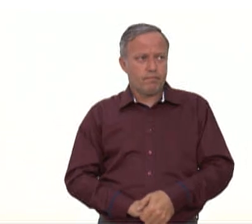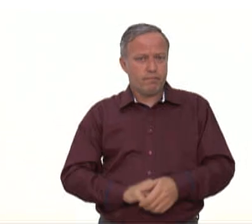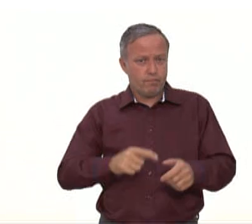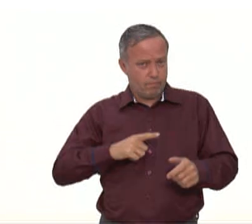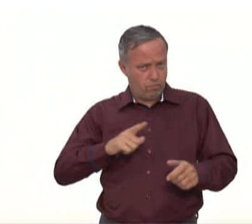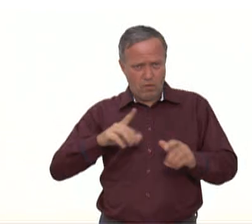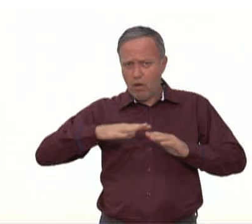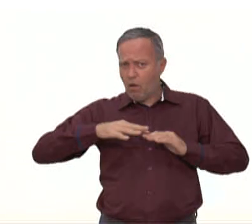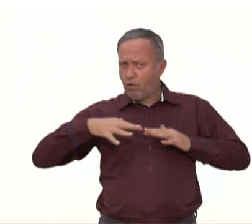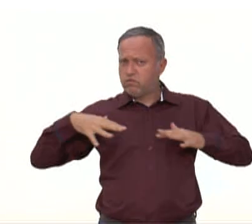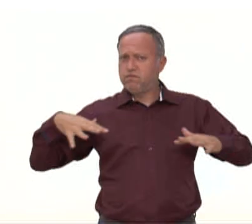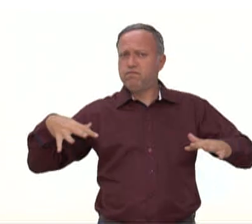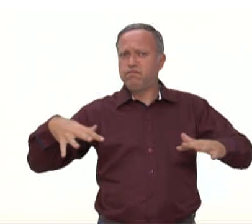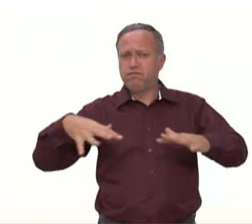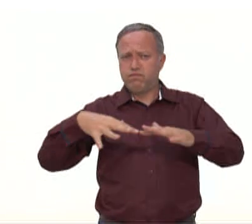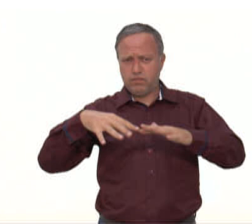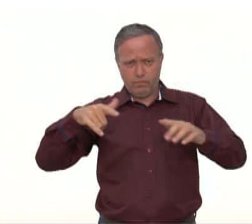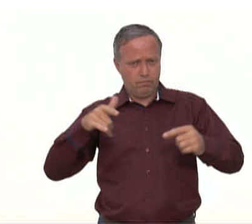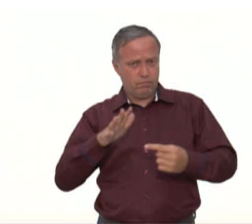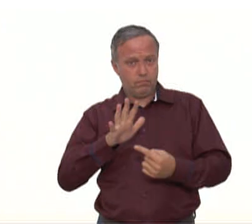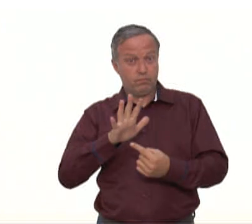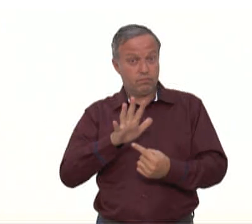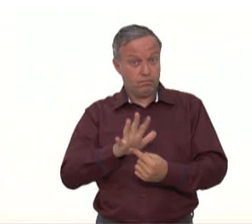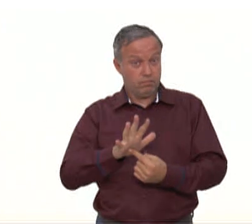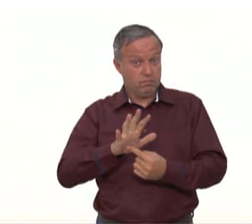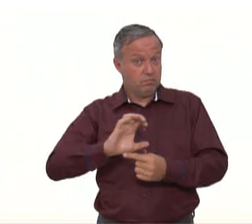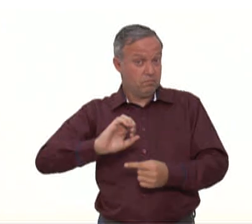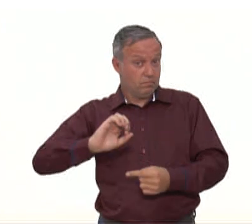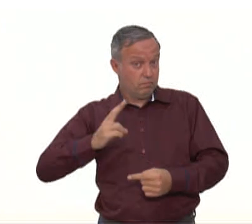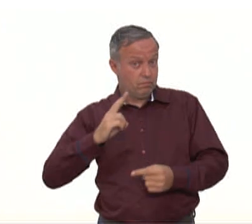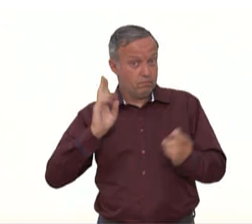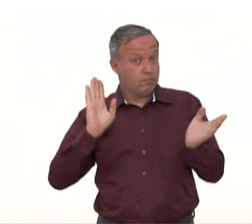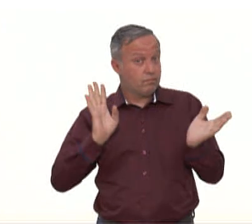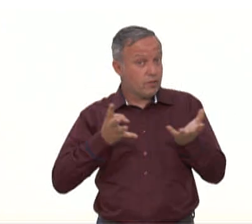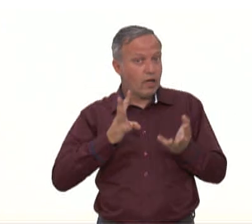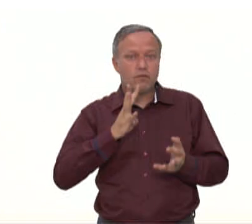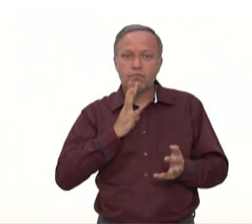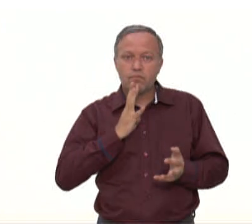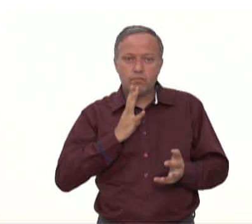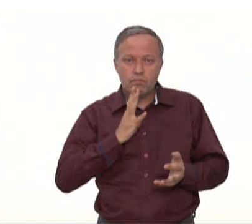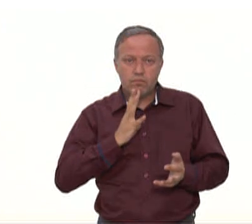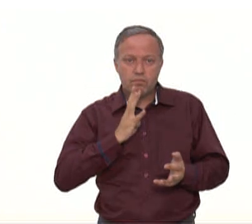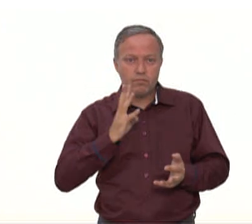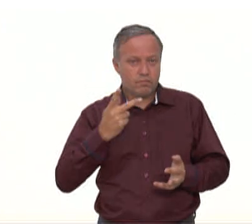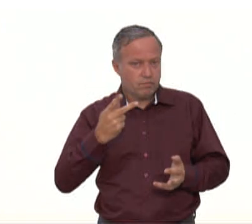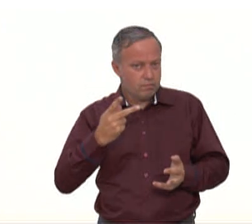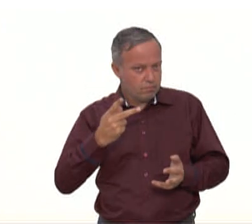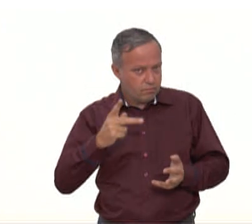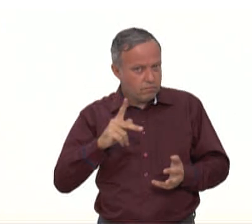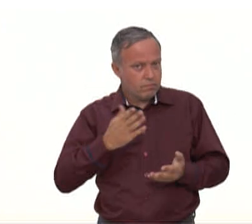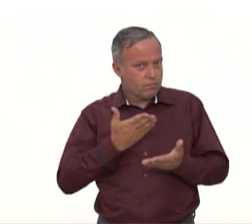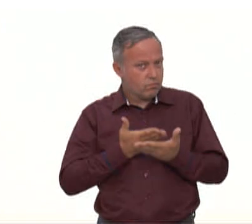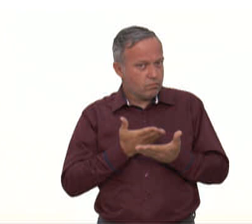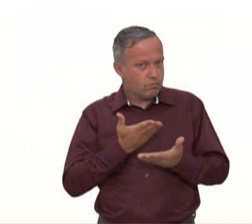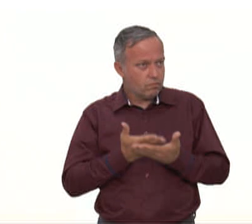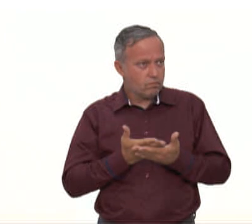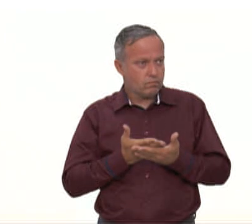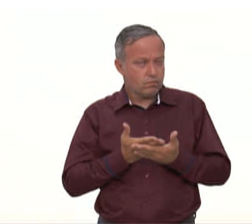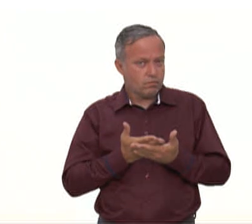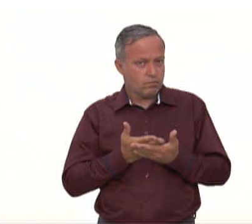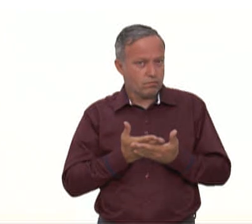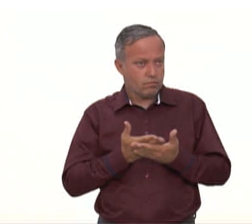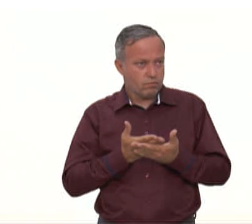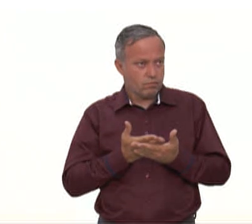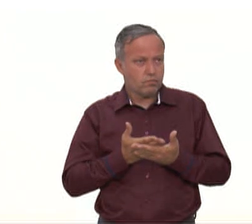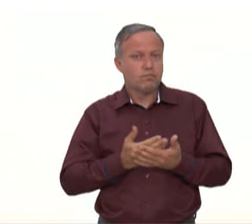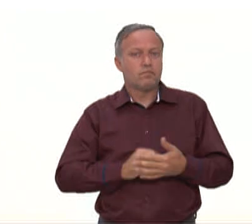de metais que estaremos trabalhando ali ou que vocês mesmos já têm experiência própria dentro dessa temática ali, até pelo conceito